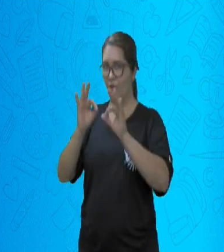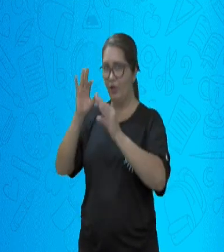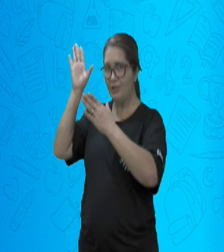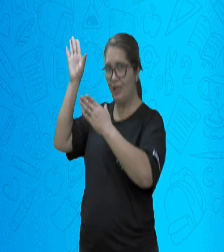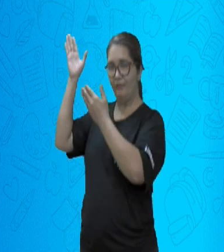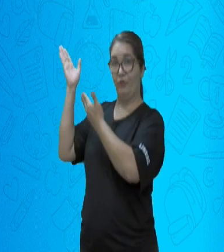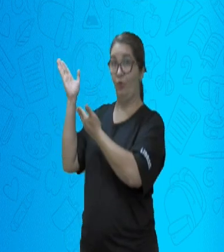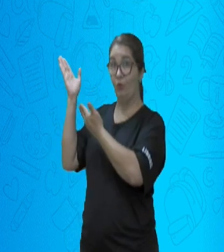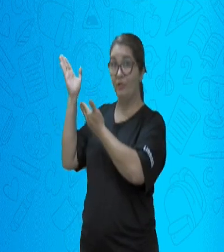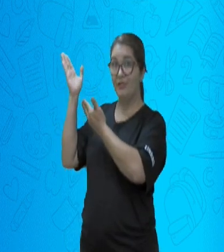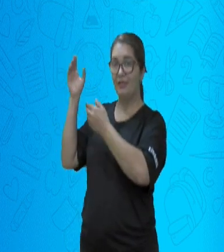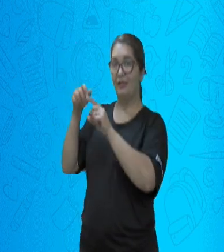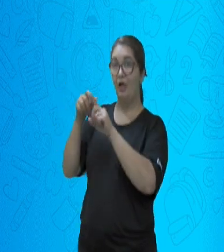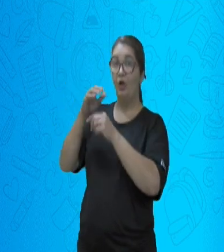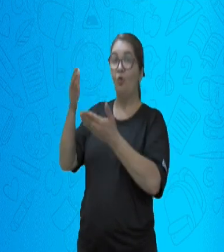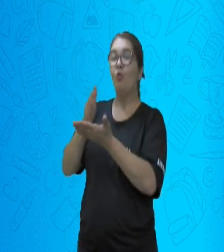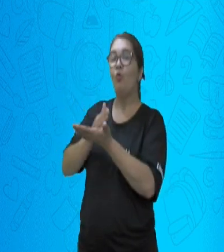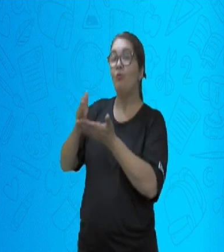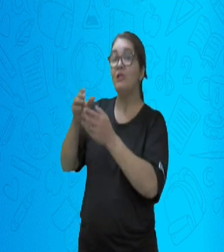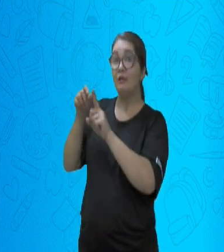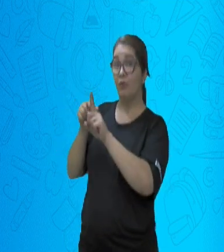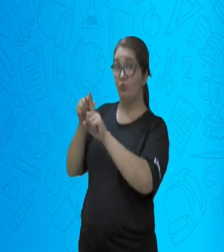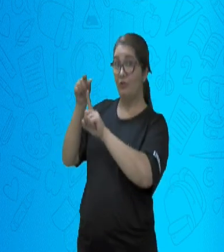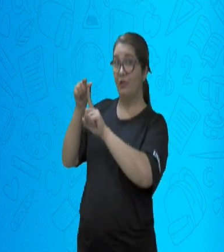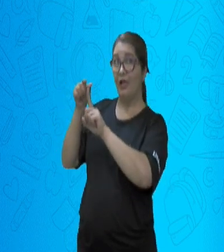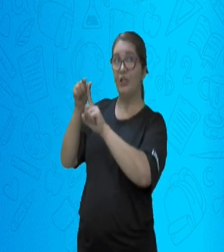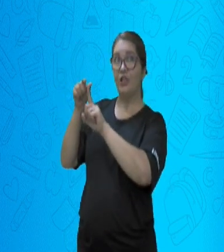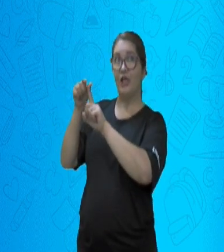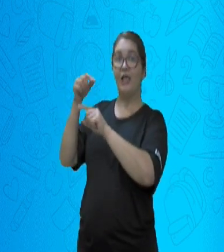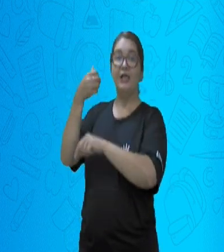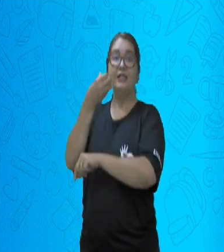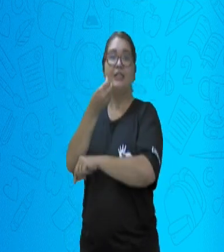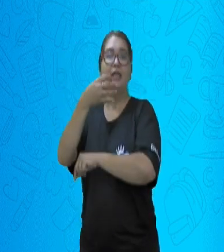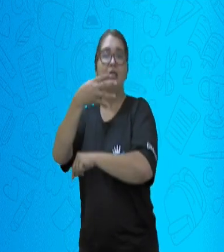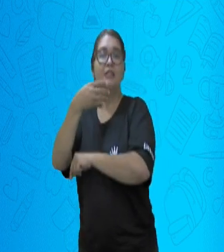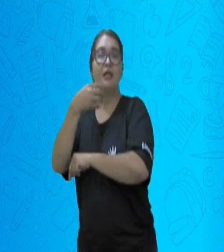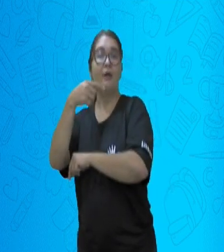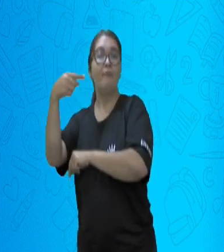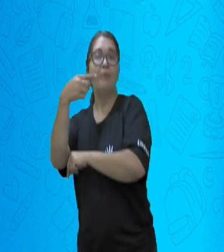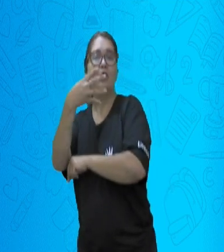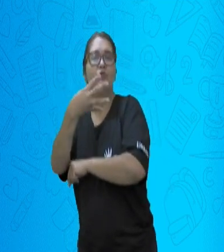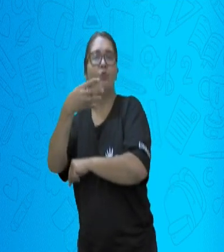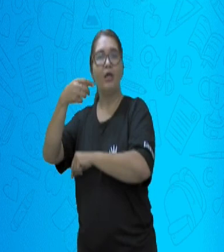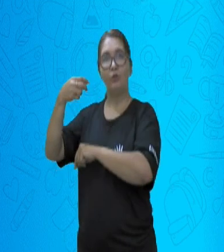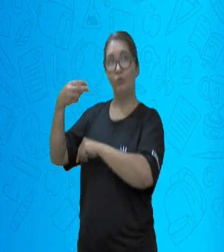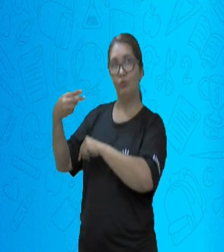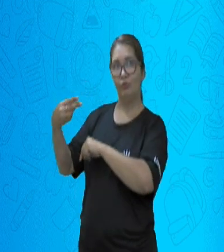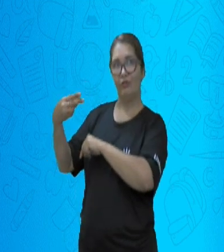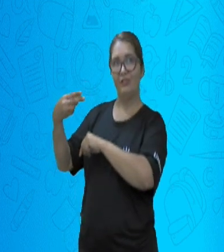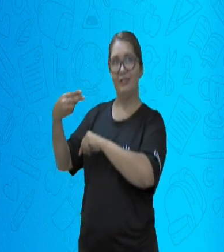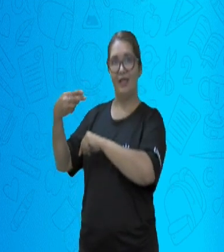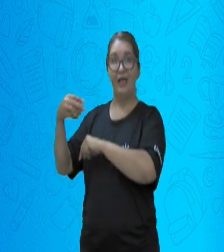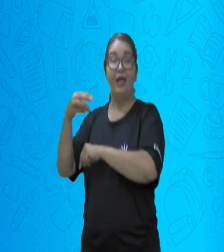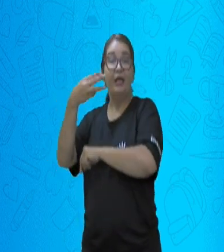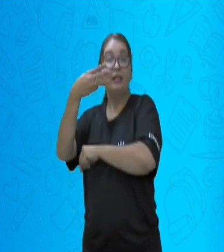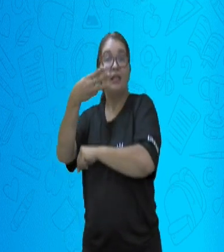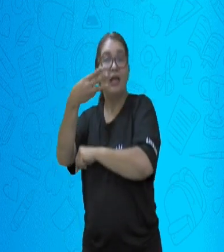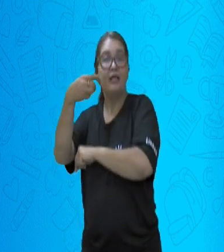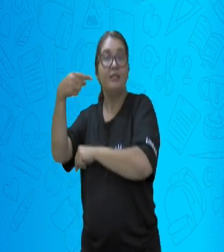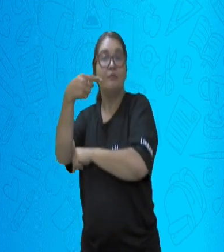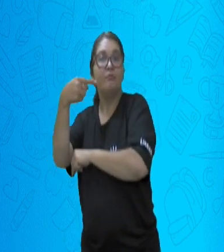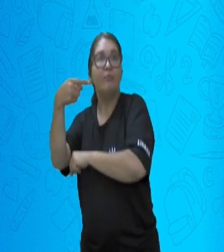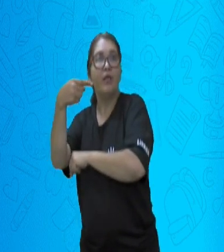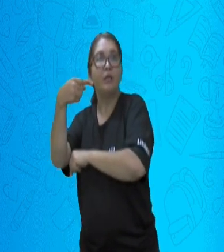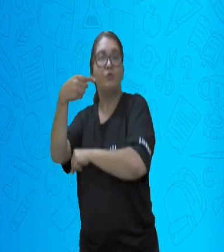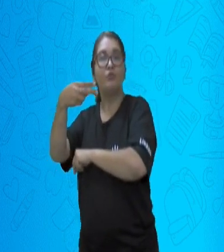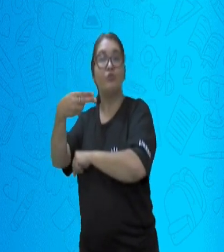unidades. 6 menos 4. 2. 3 menos 2, 1. E 2